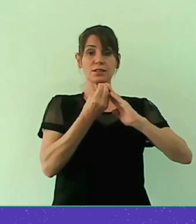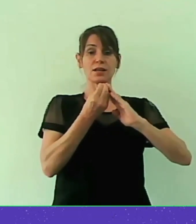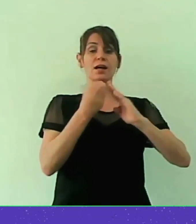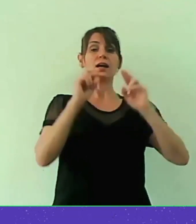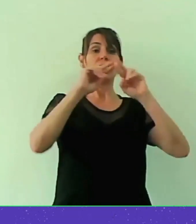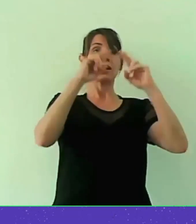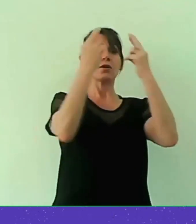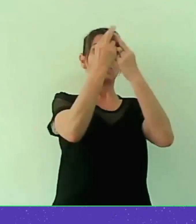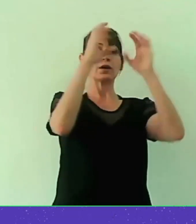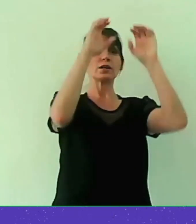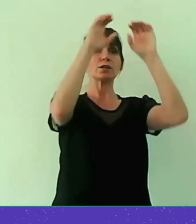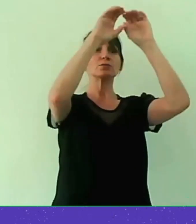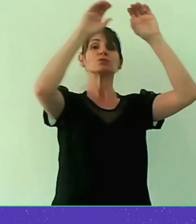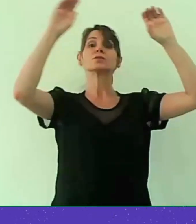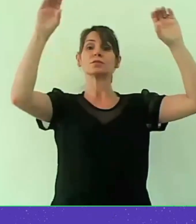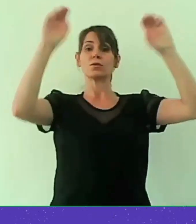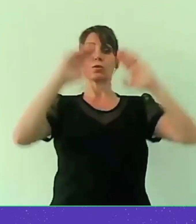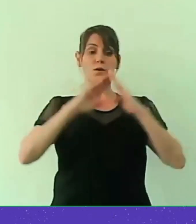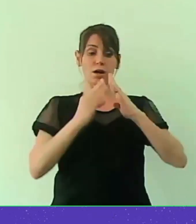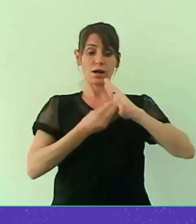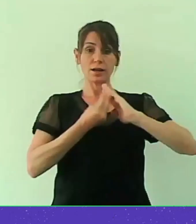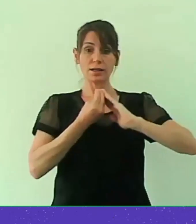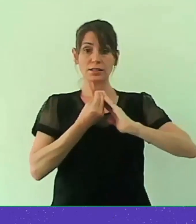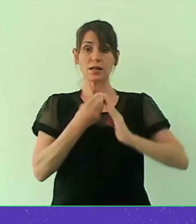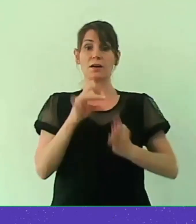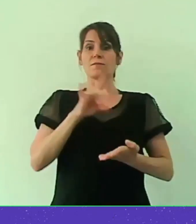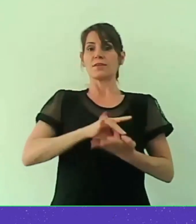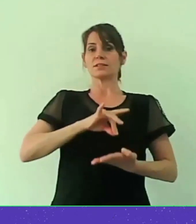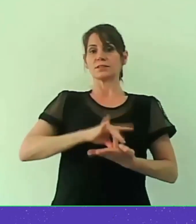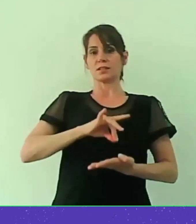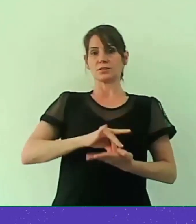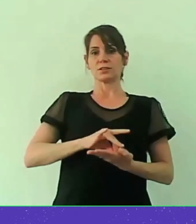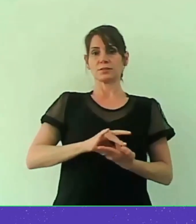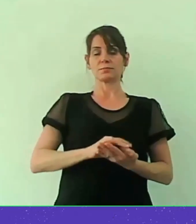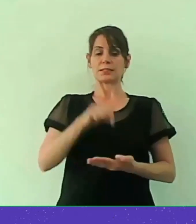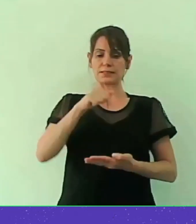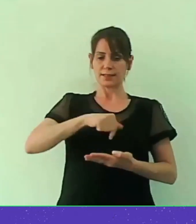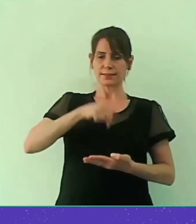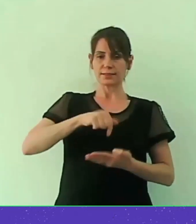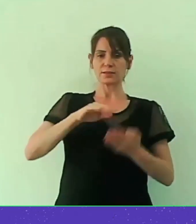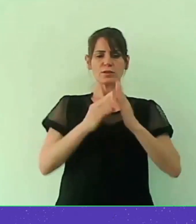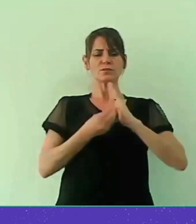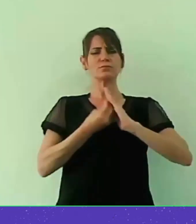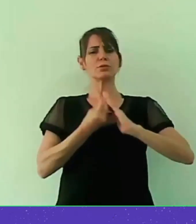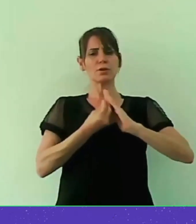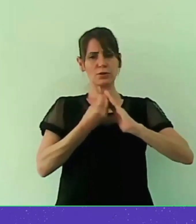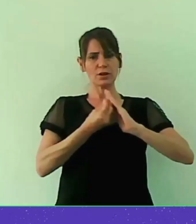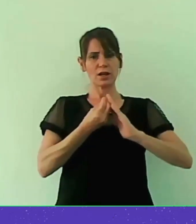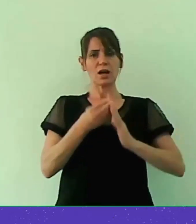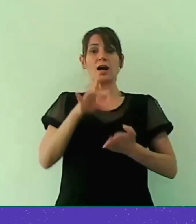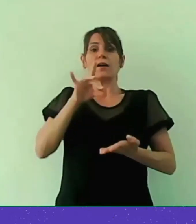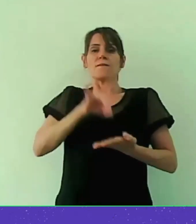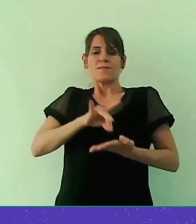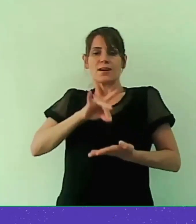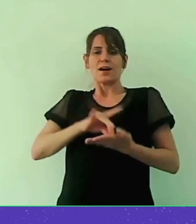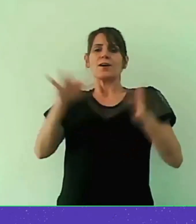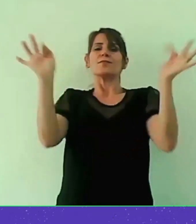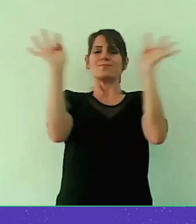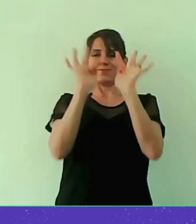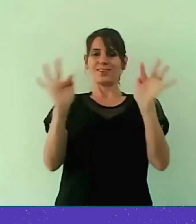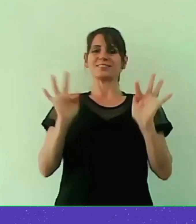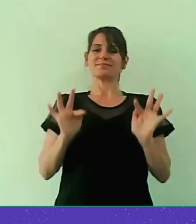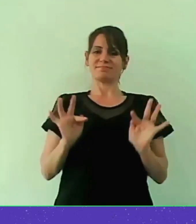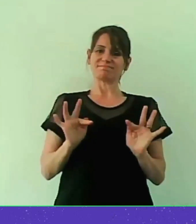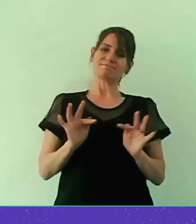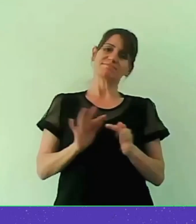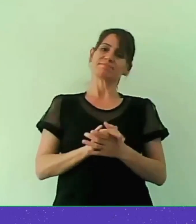igreja é a realidade do reino dos céus. E aqui, na vida da igreja, a verdadeira felicidade.